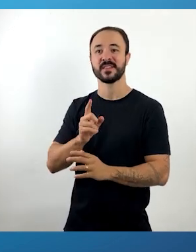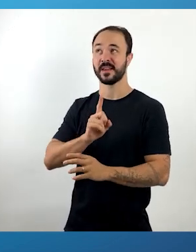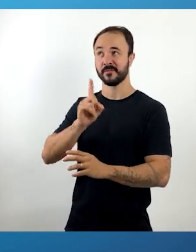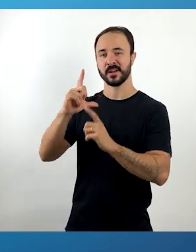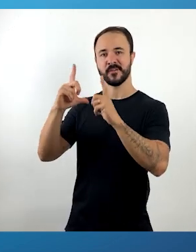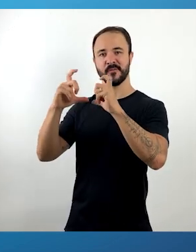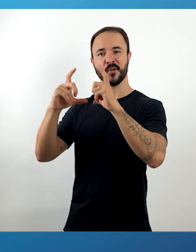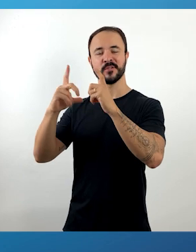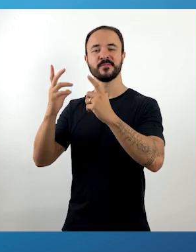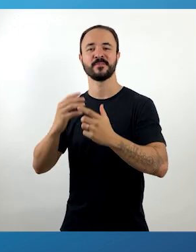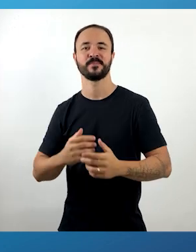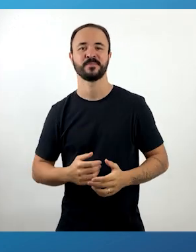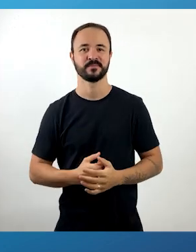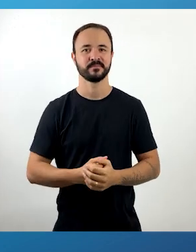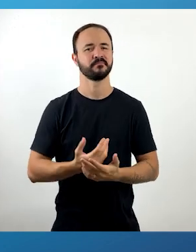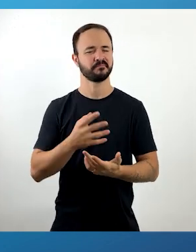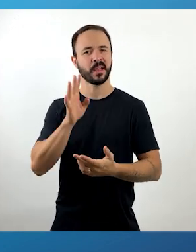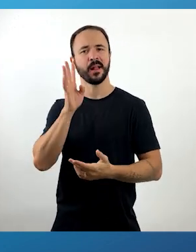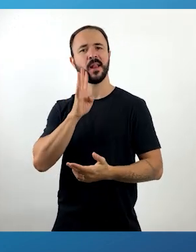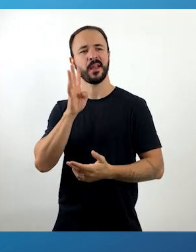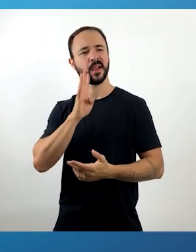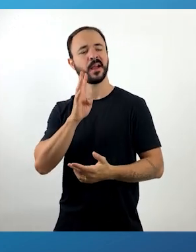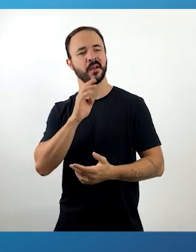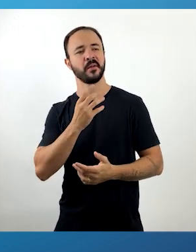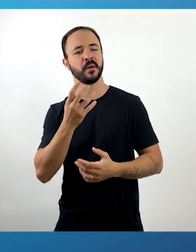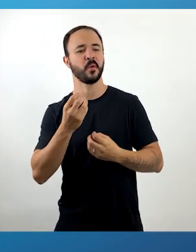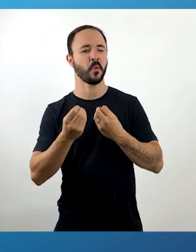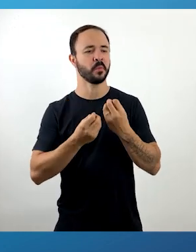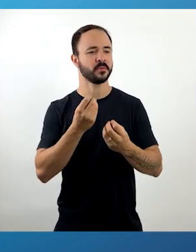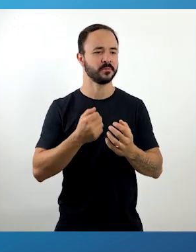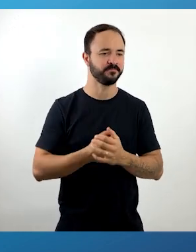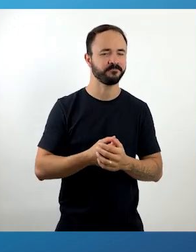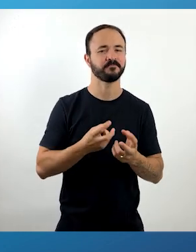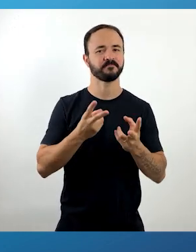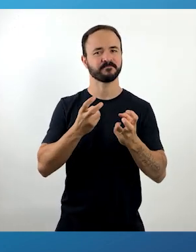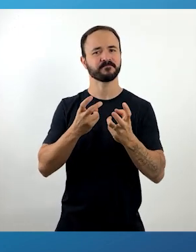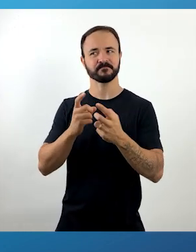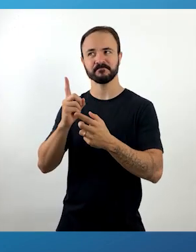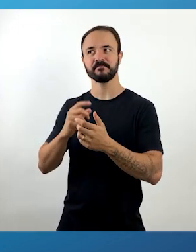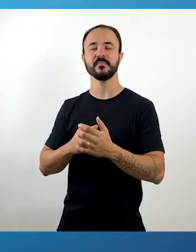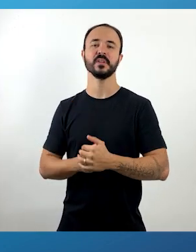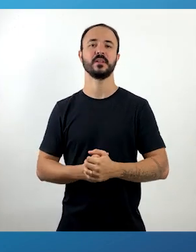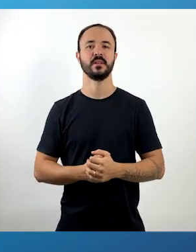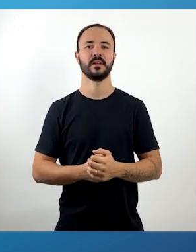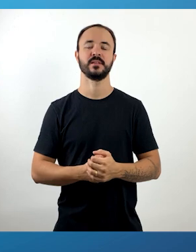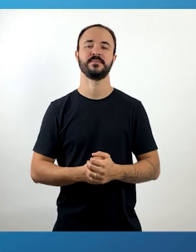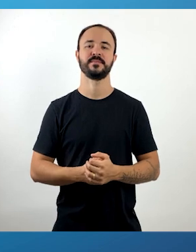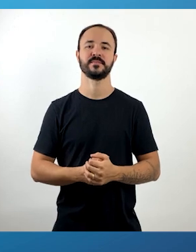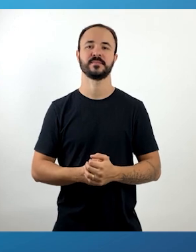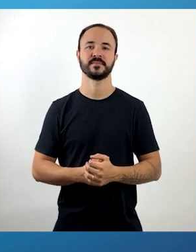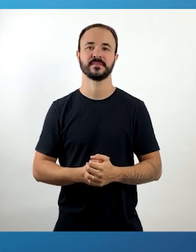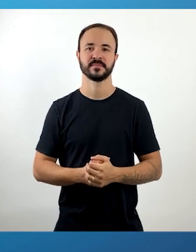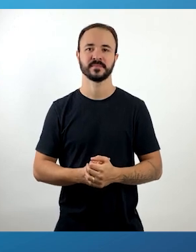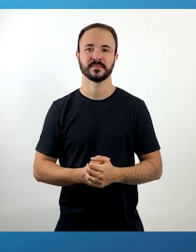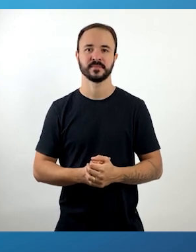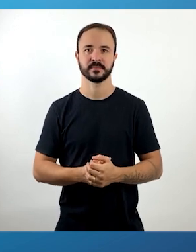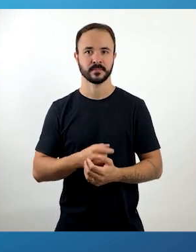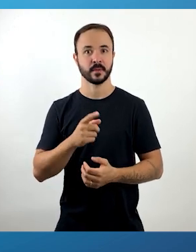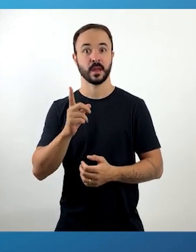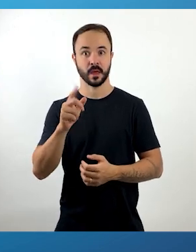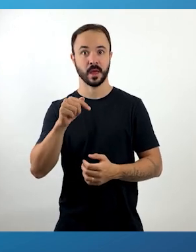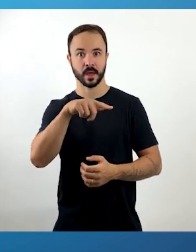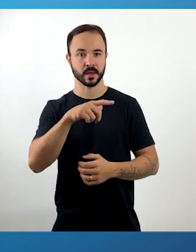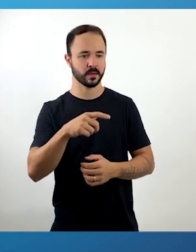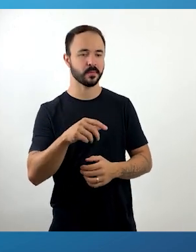a prática da modalidade olha só que legal essa imagem observa comigo aí ó é como se fosse né é uma